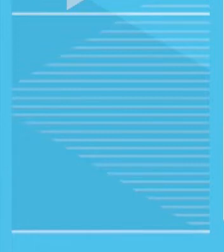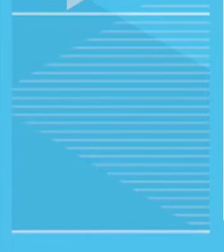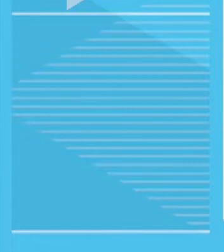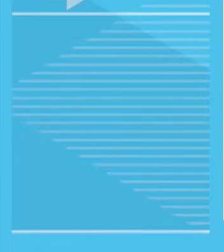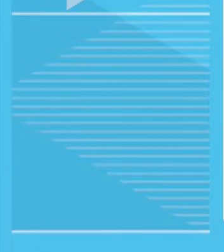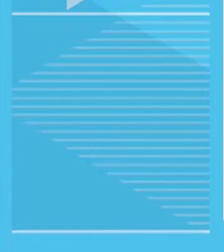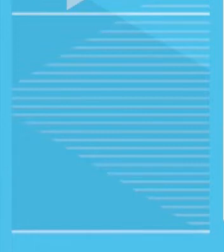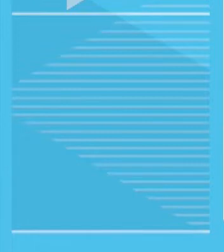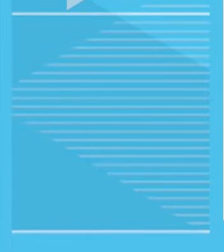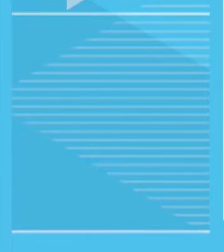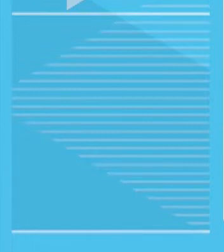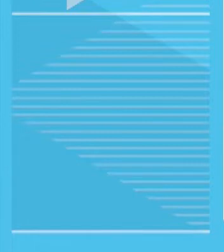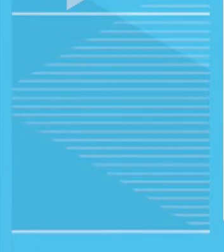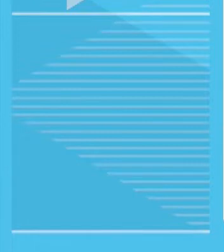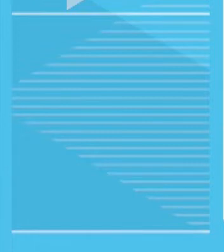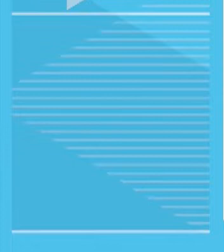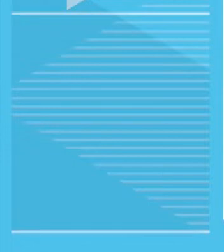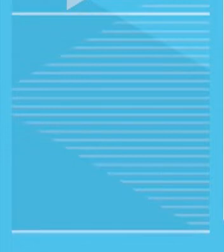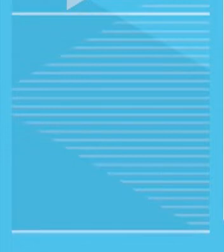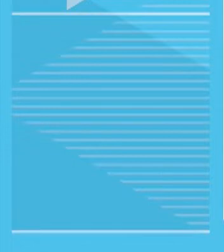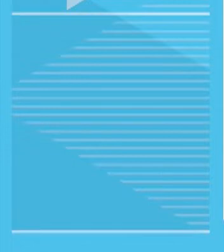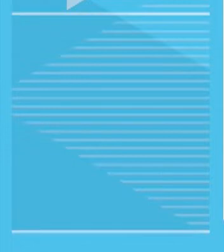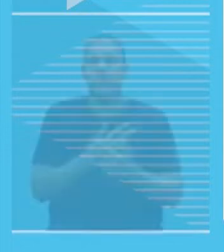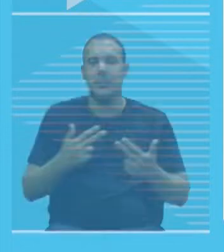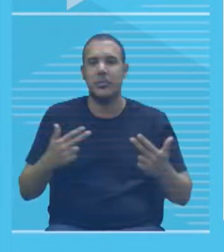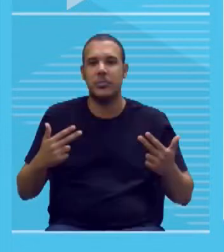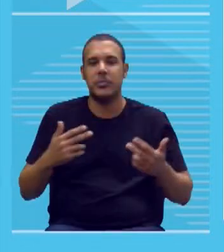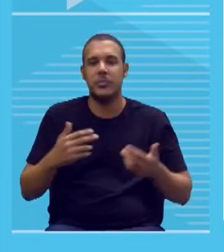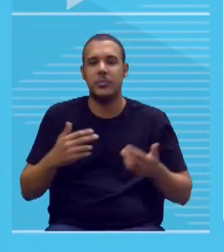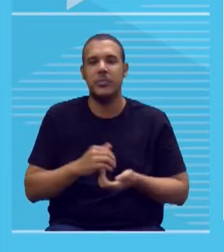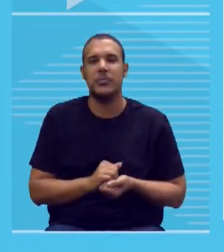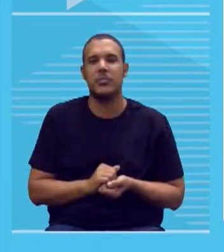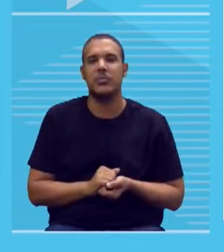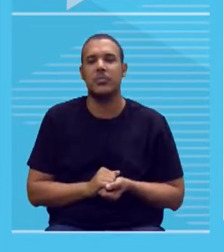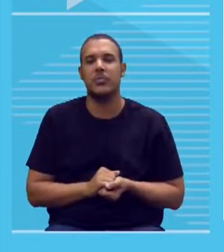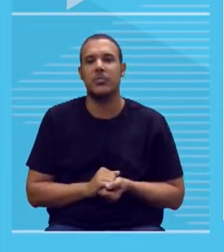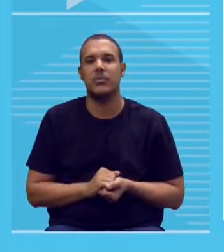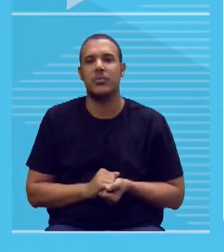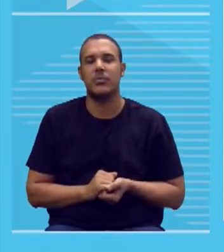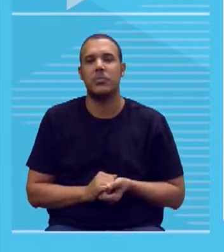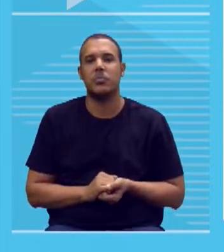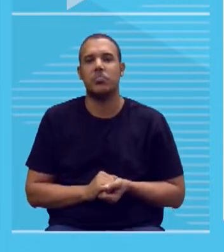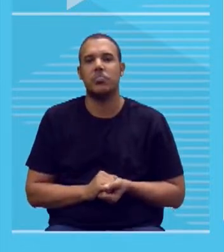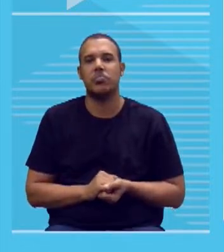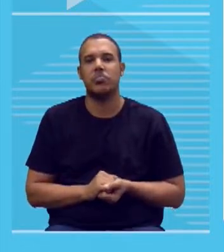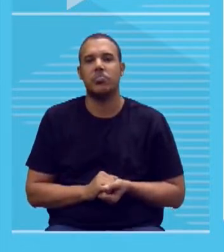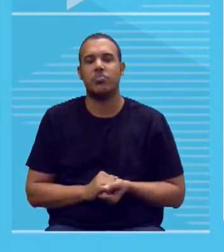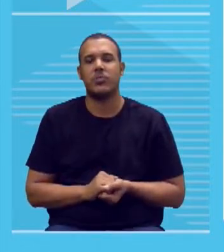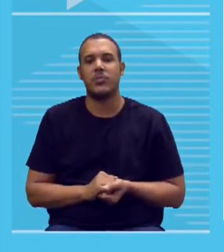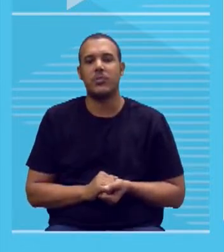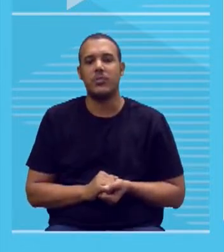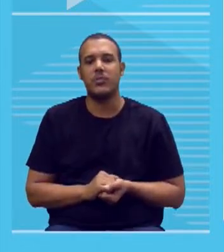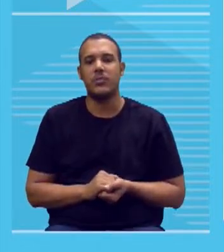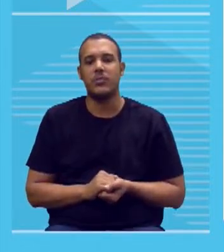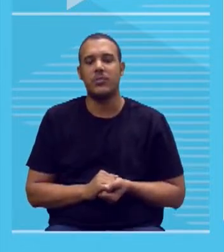gerando adversidade tá gerando adversidade